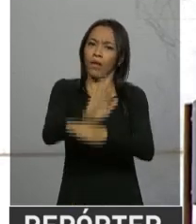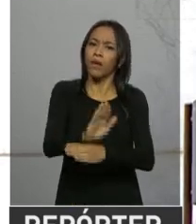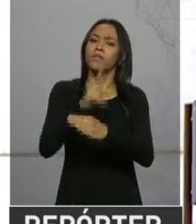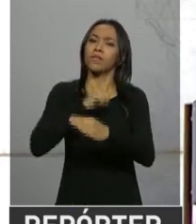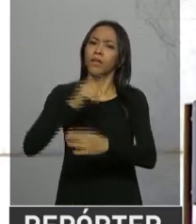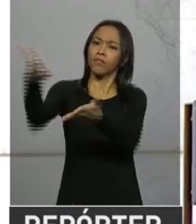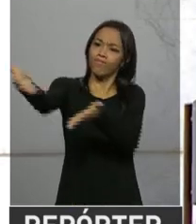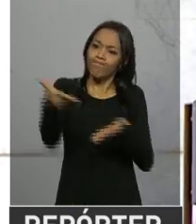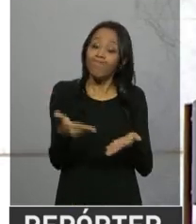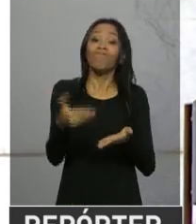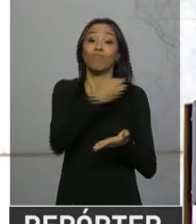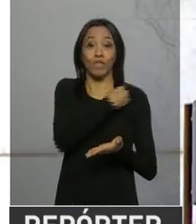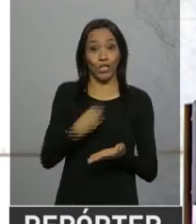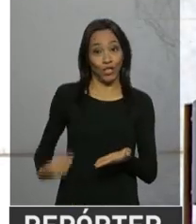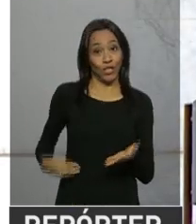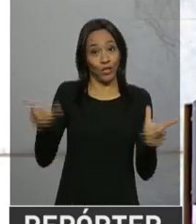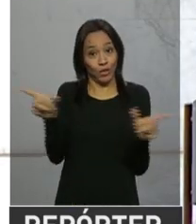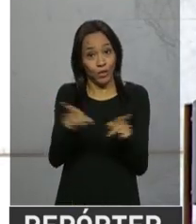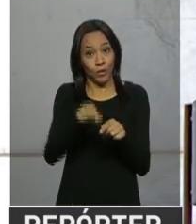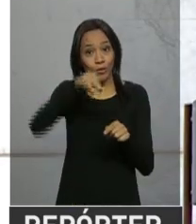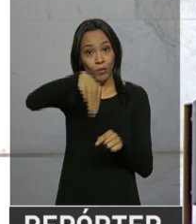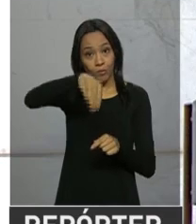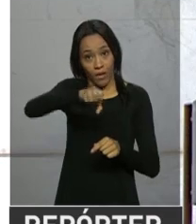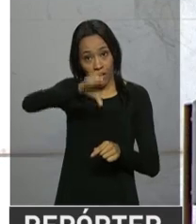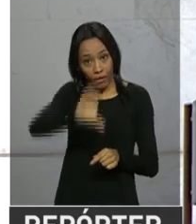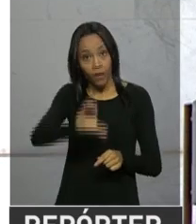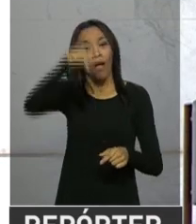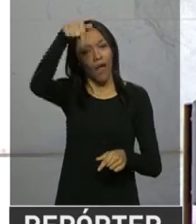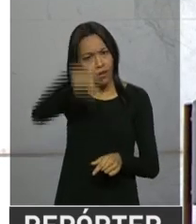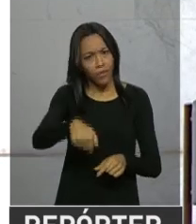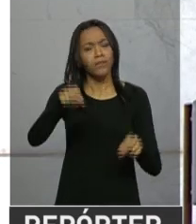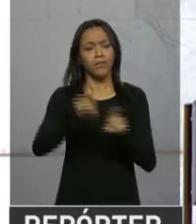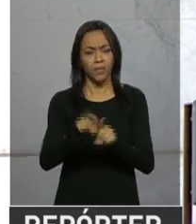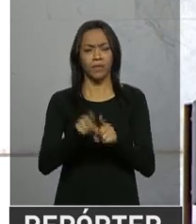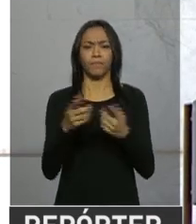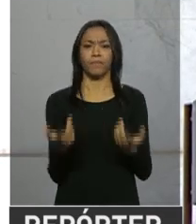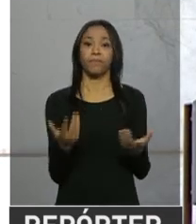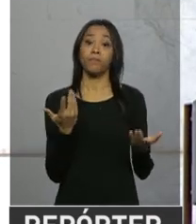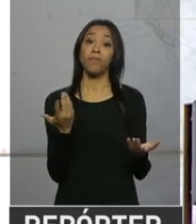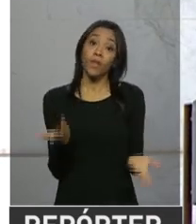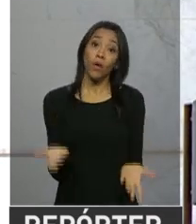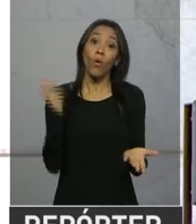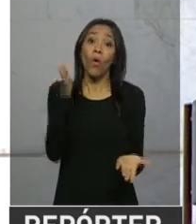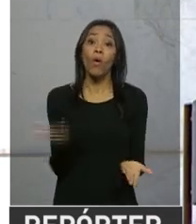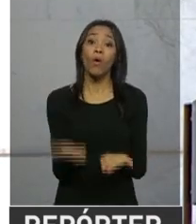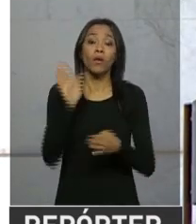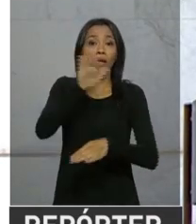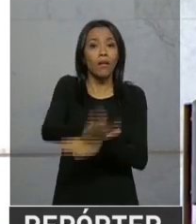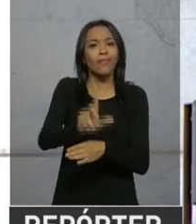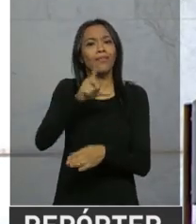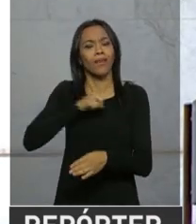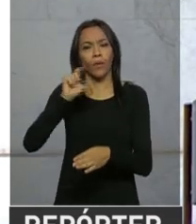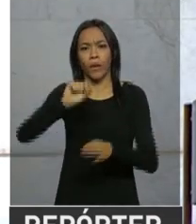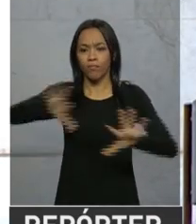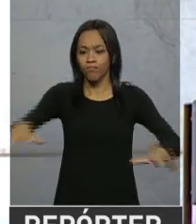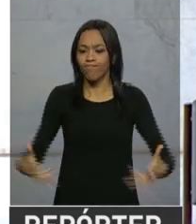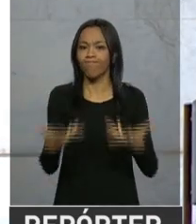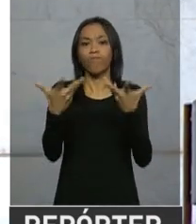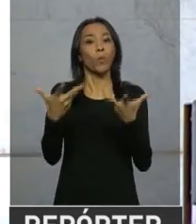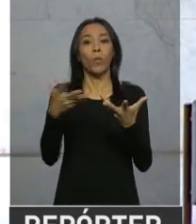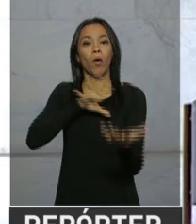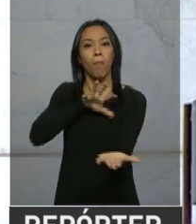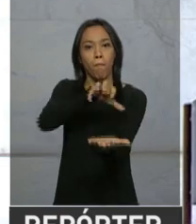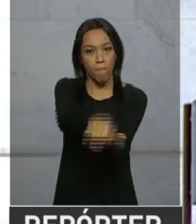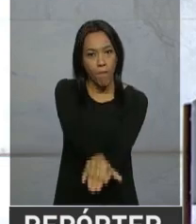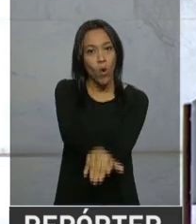ministro da educação Mendonça Filho também aqui no Palácio do Planalto bom hoje pela tarde acontece a cerimônia de posse de